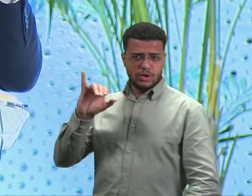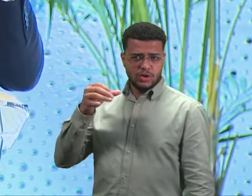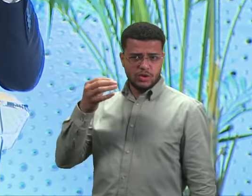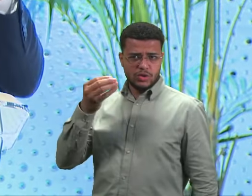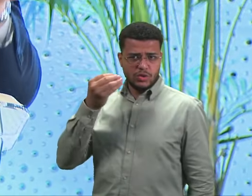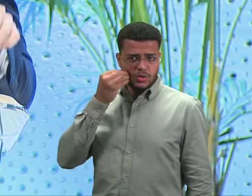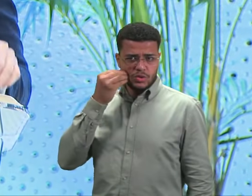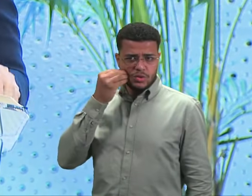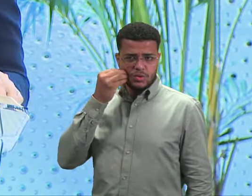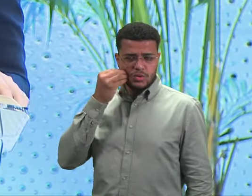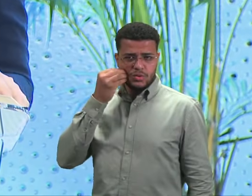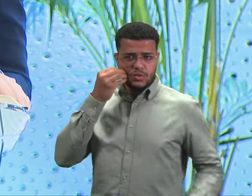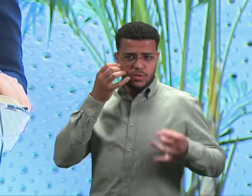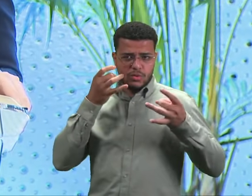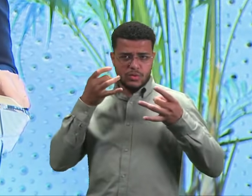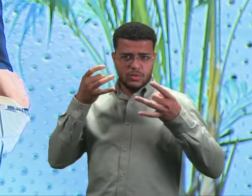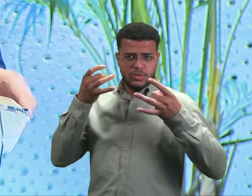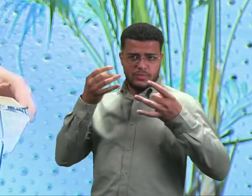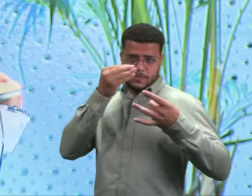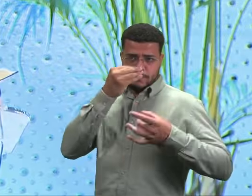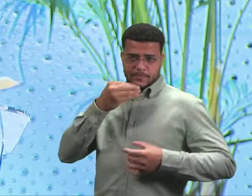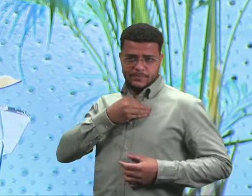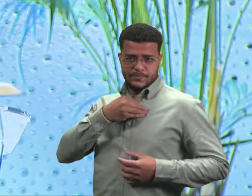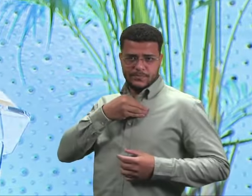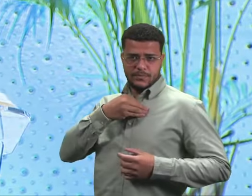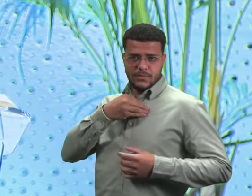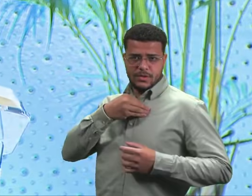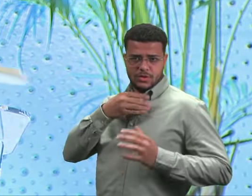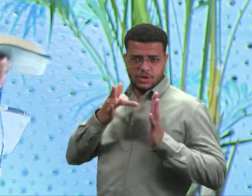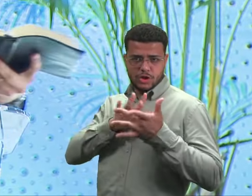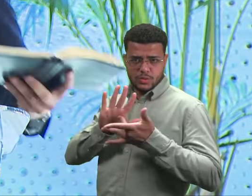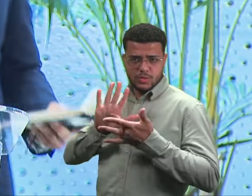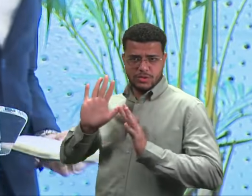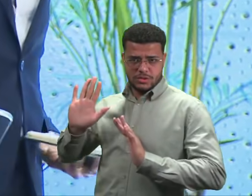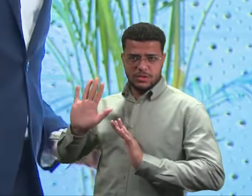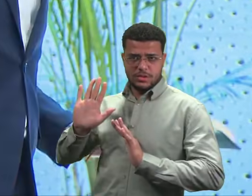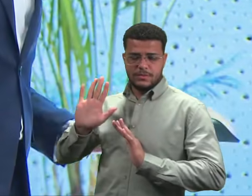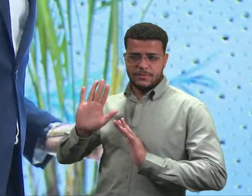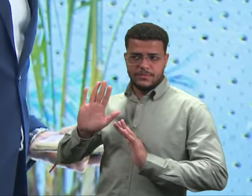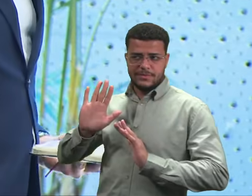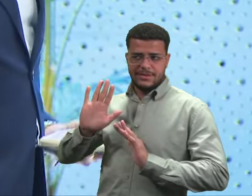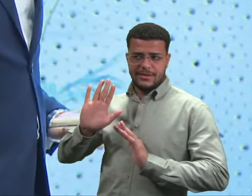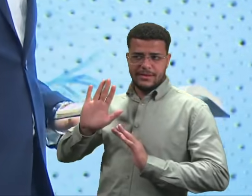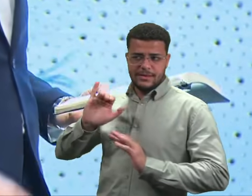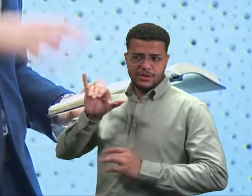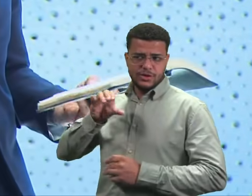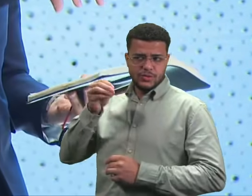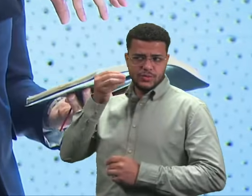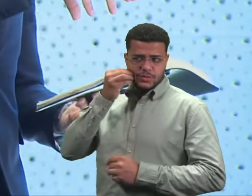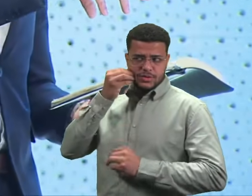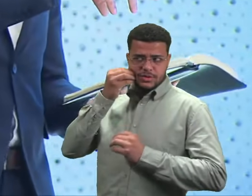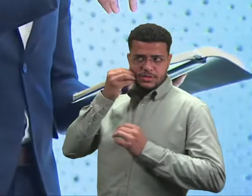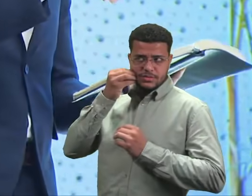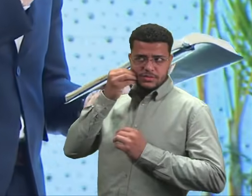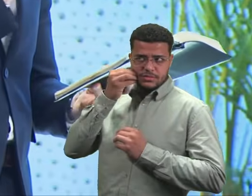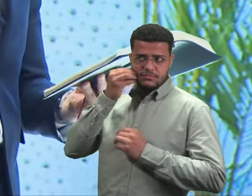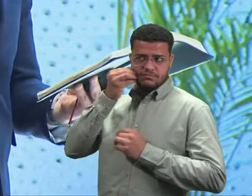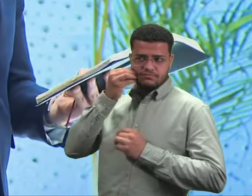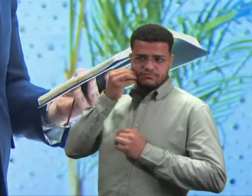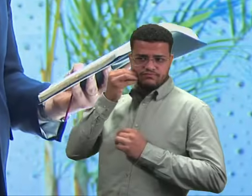traiu Jesus, e a traição de Judas, nesse